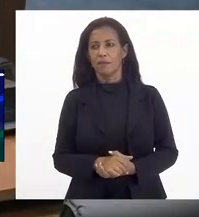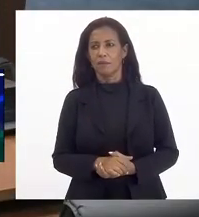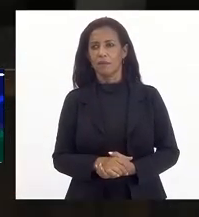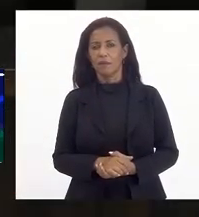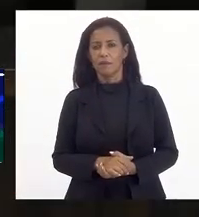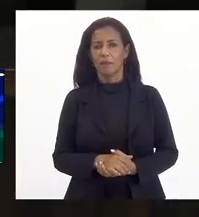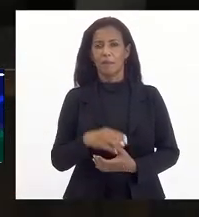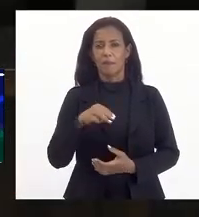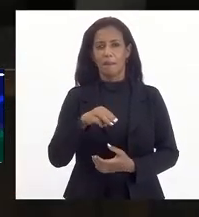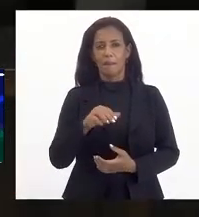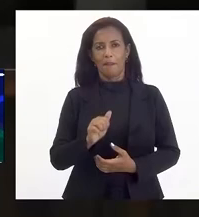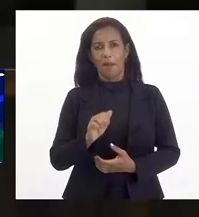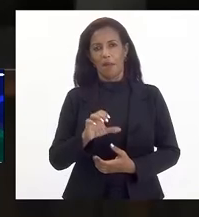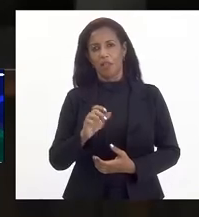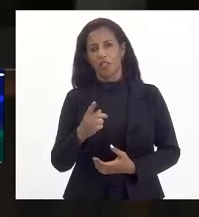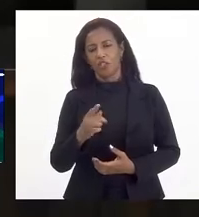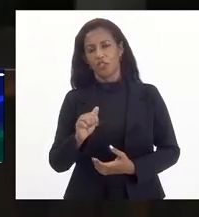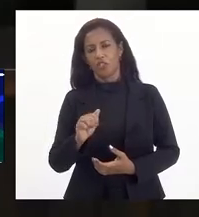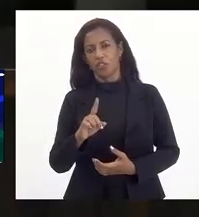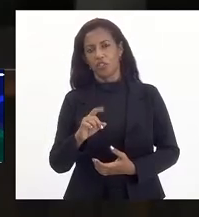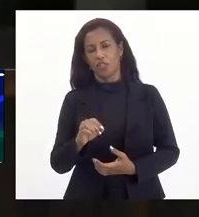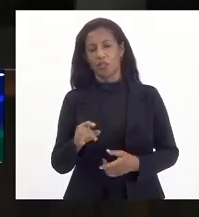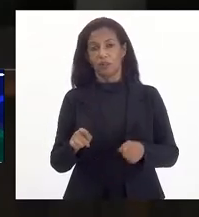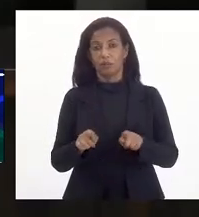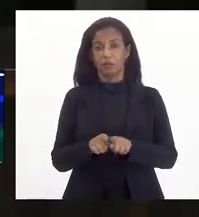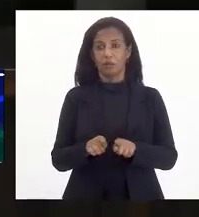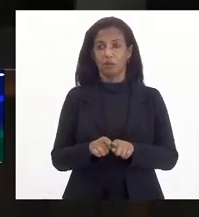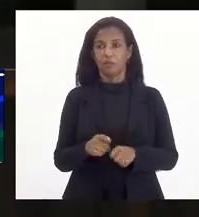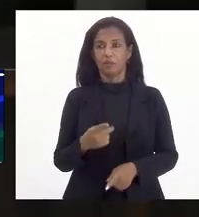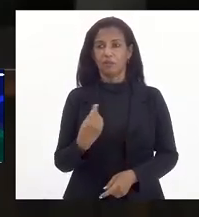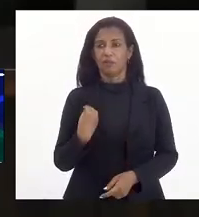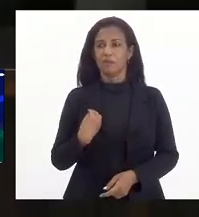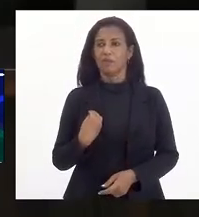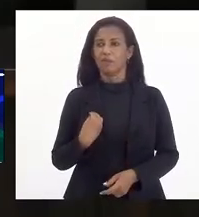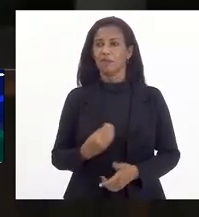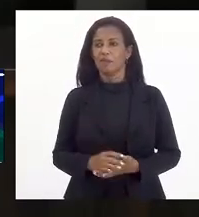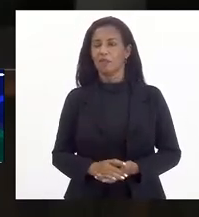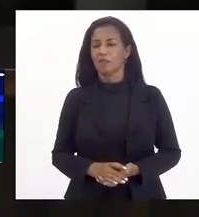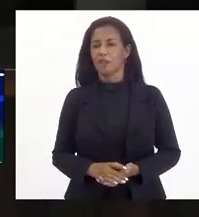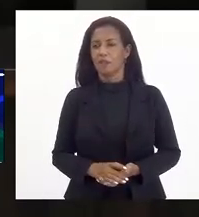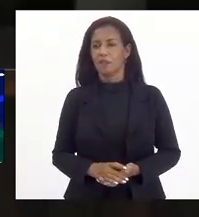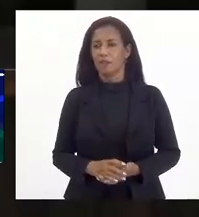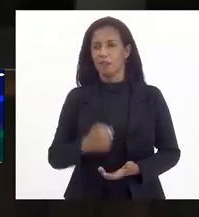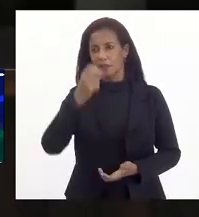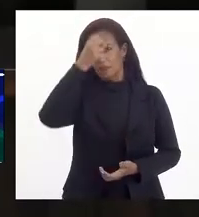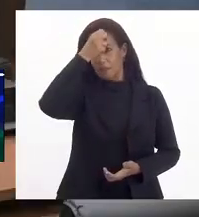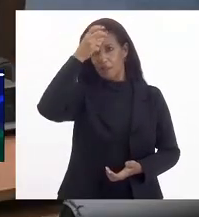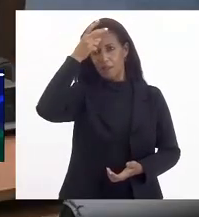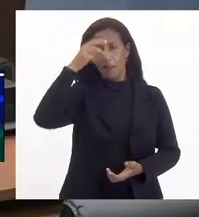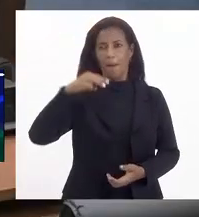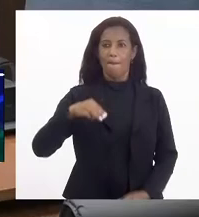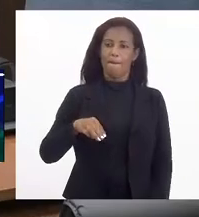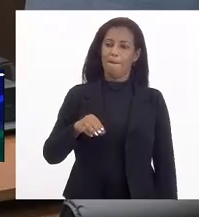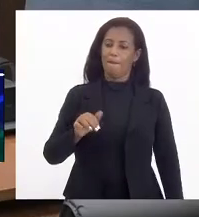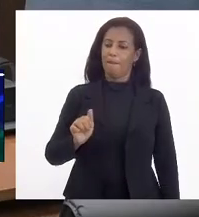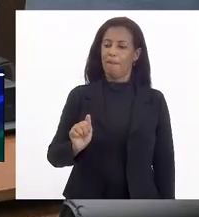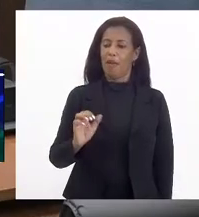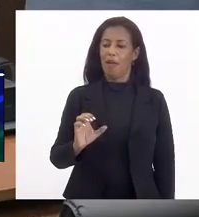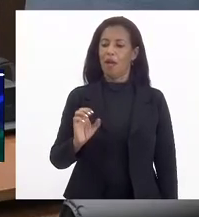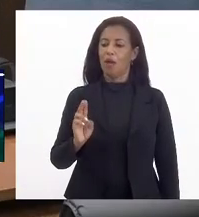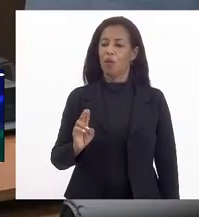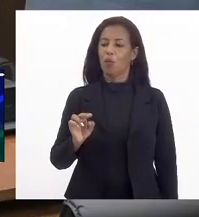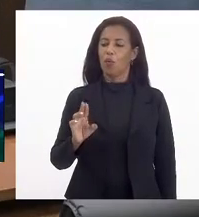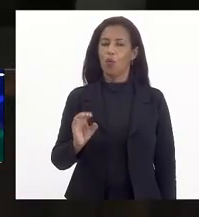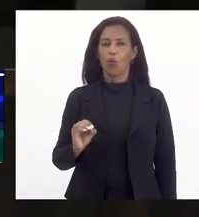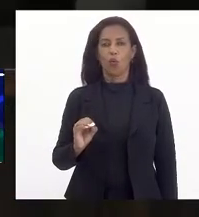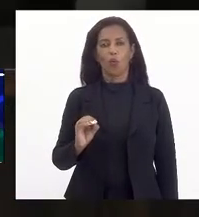Popular Chico Machado e também registrando a presença do prefeito de Macuco o